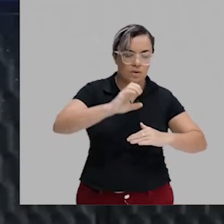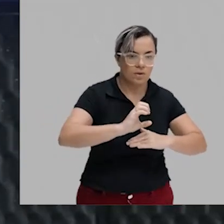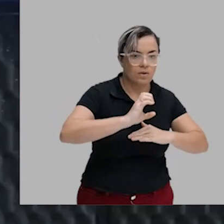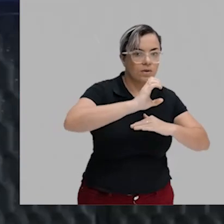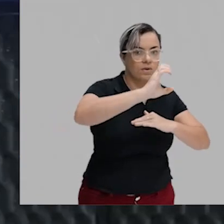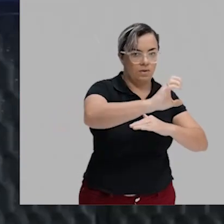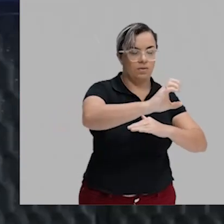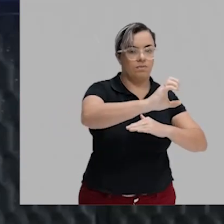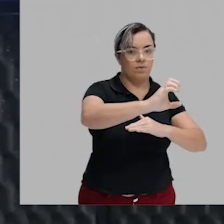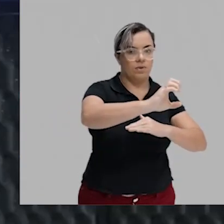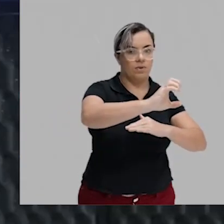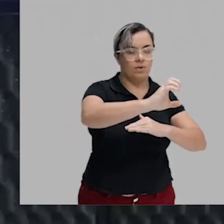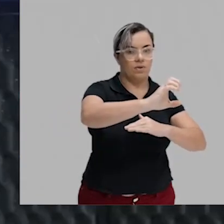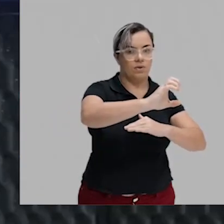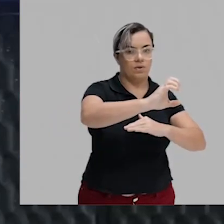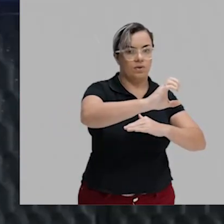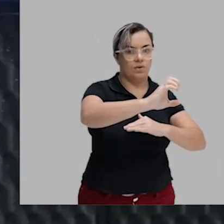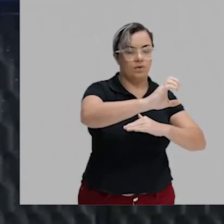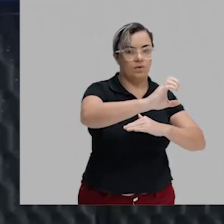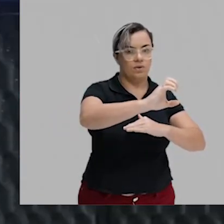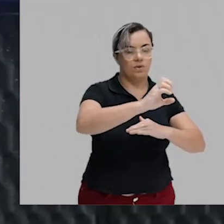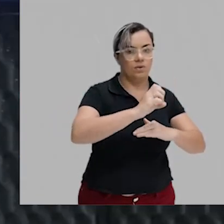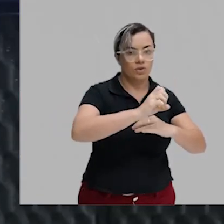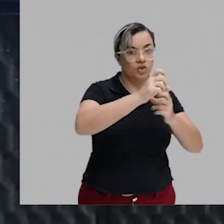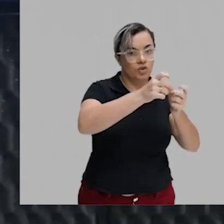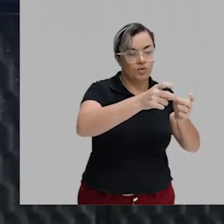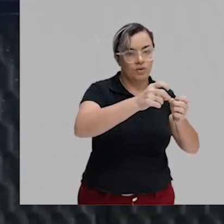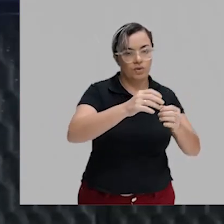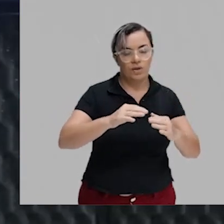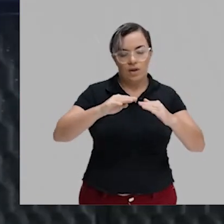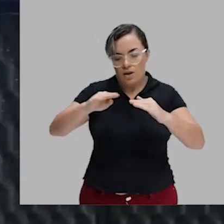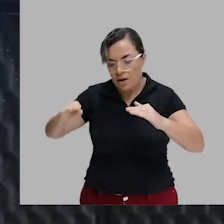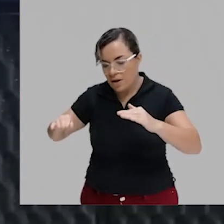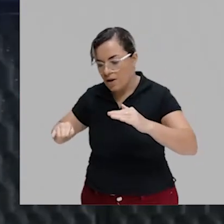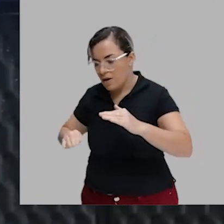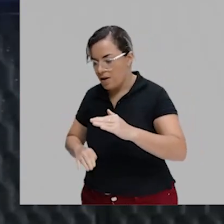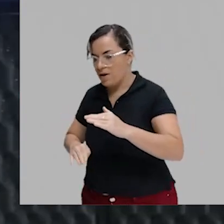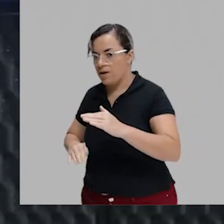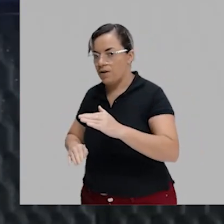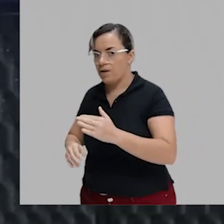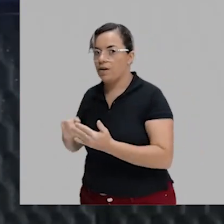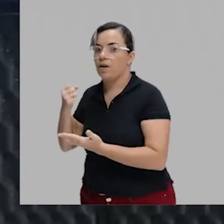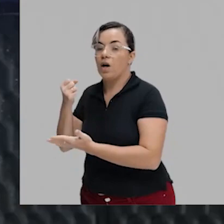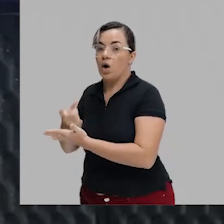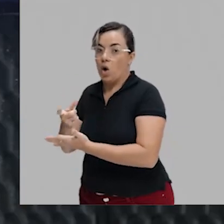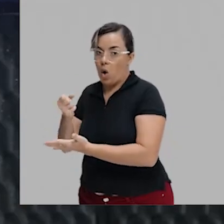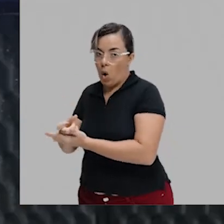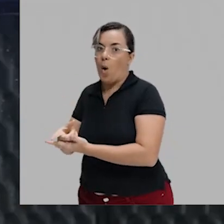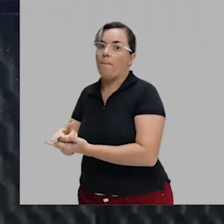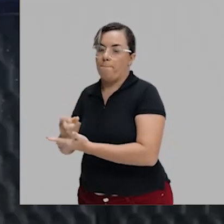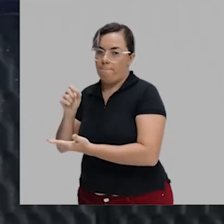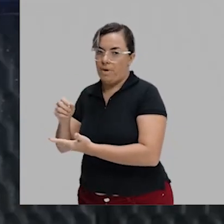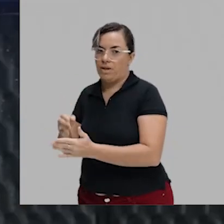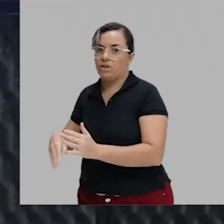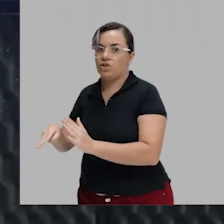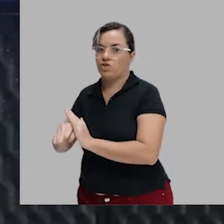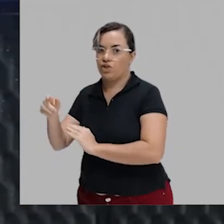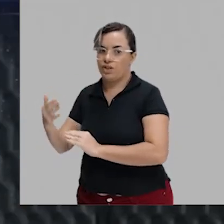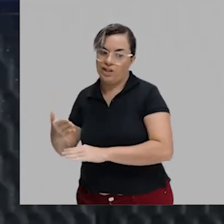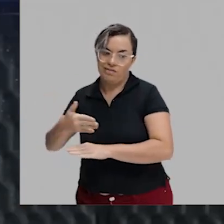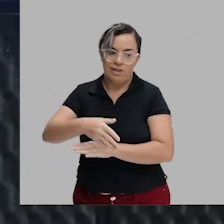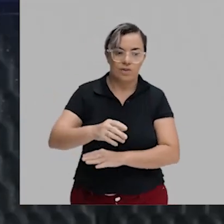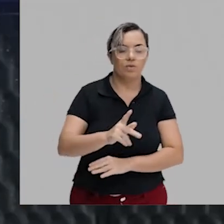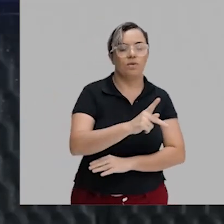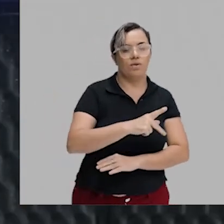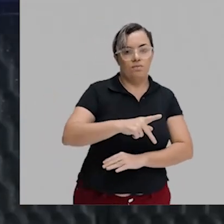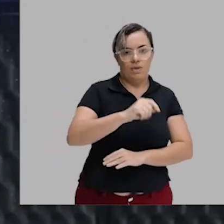exportado é maior que o volume de negócios importado. E esses estados, para